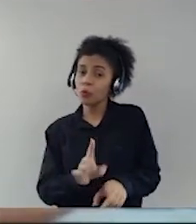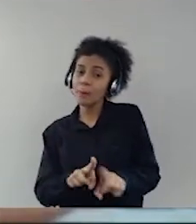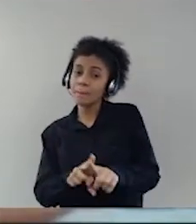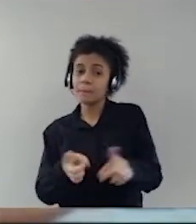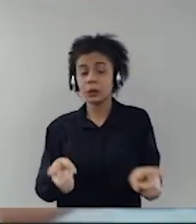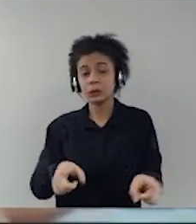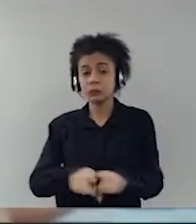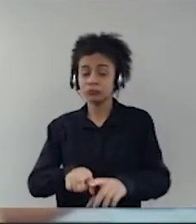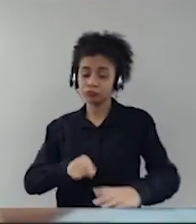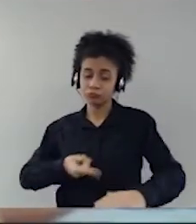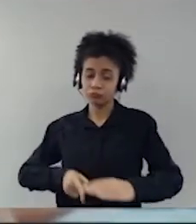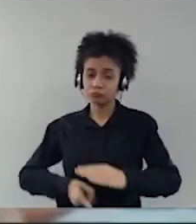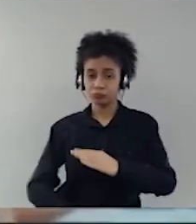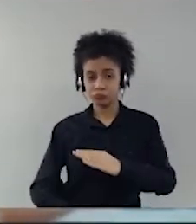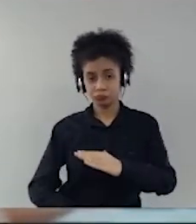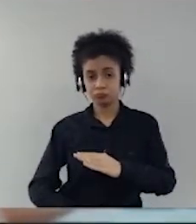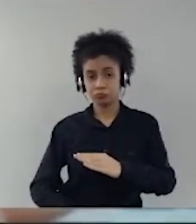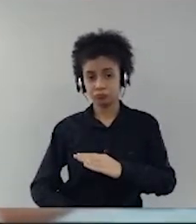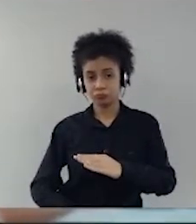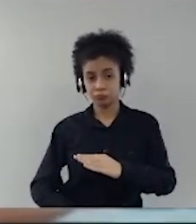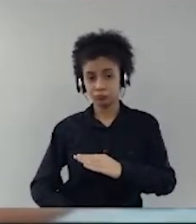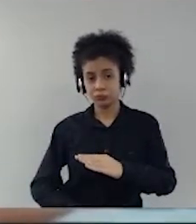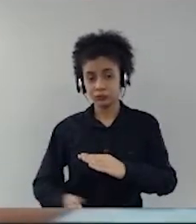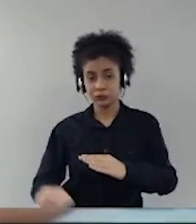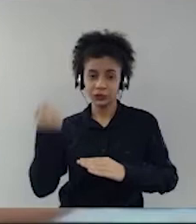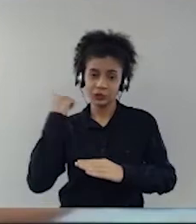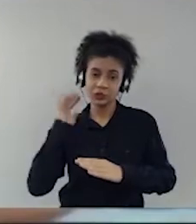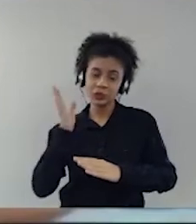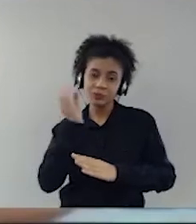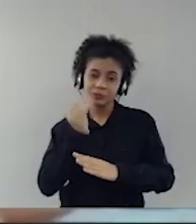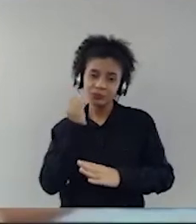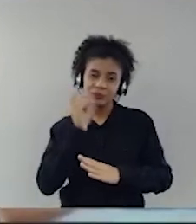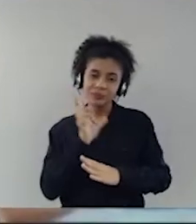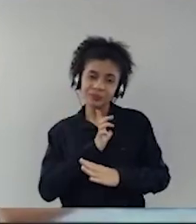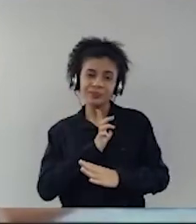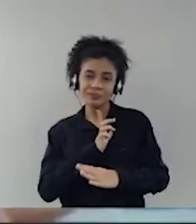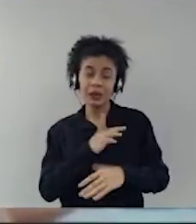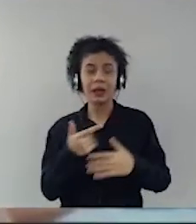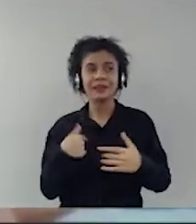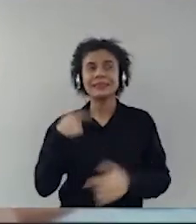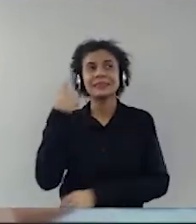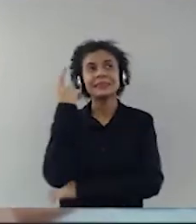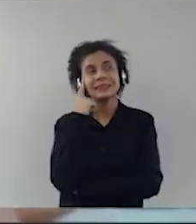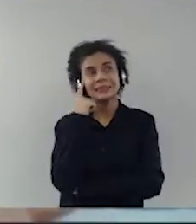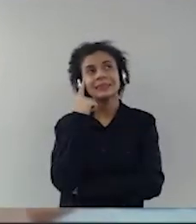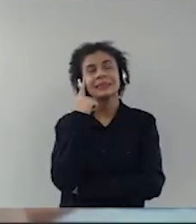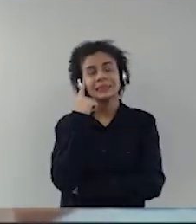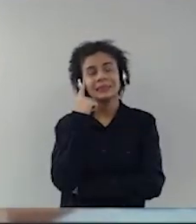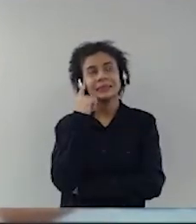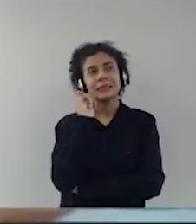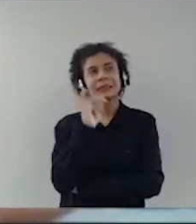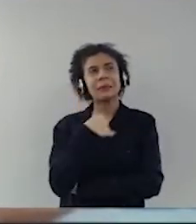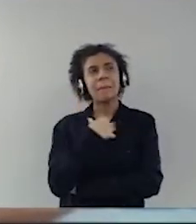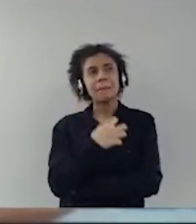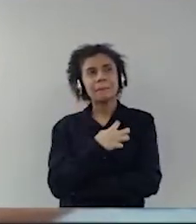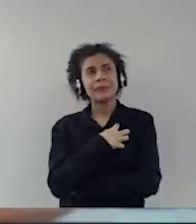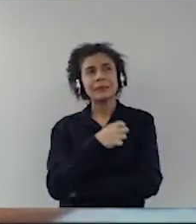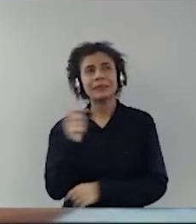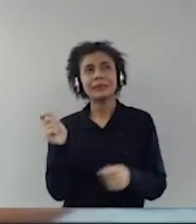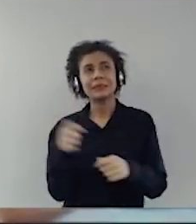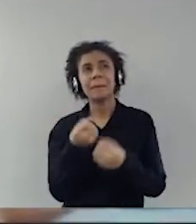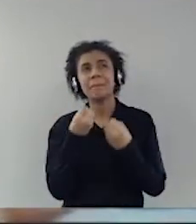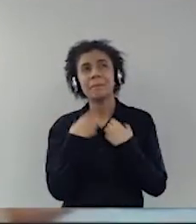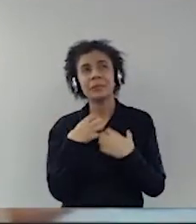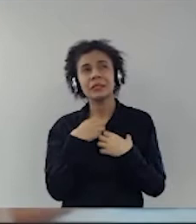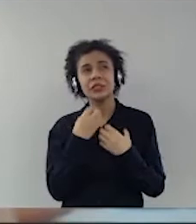um aprofundamento do que a gente já tinha, né? Então, eu fiquei pensando se eu me sentiria confortável